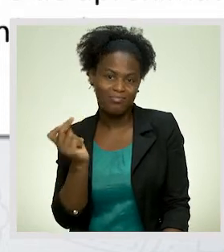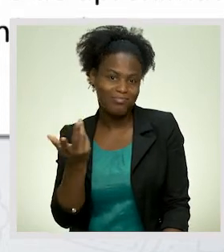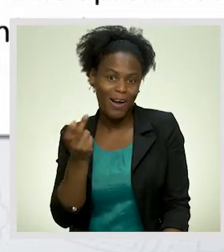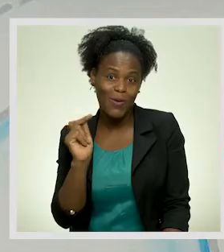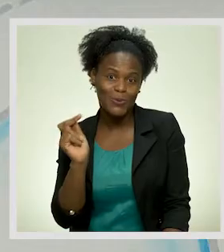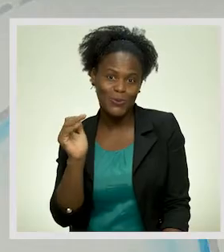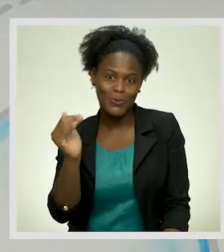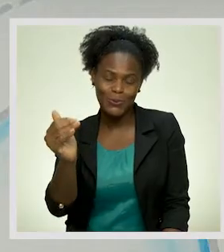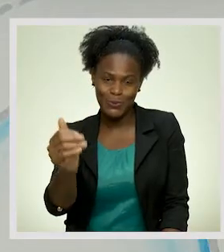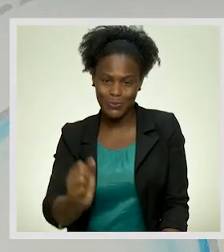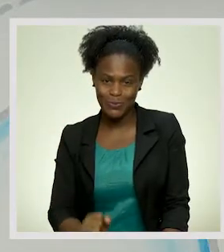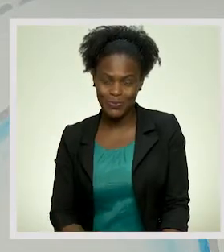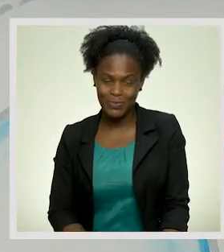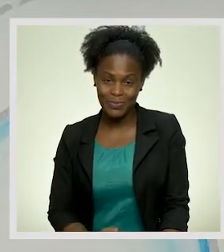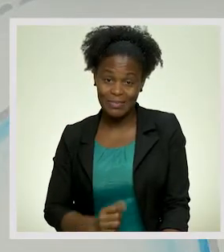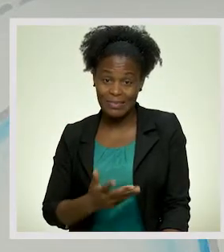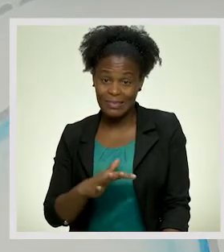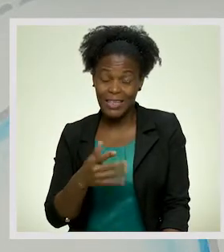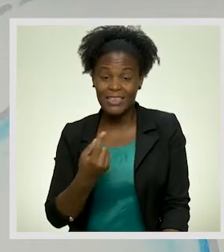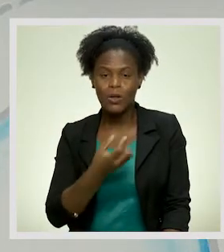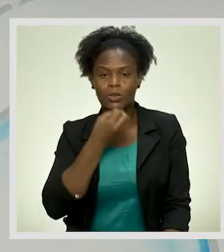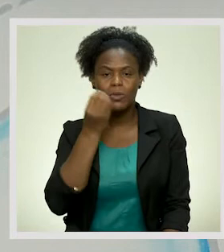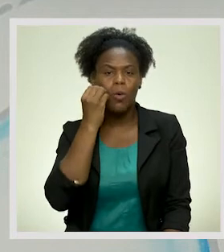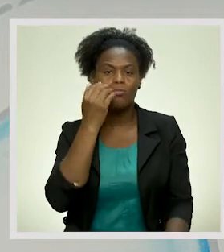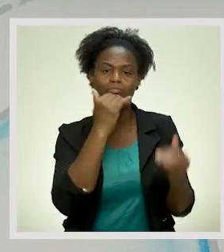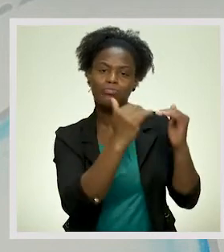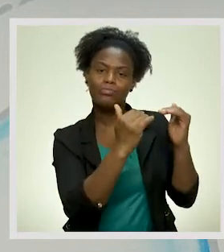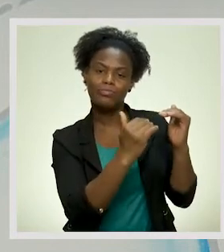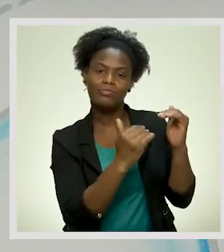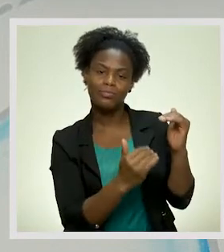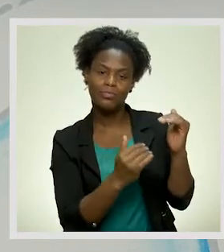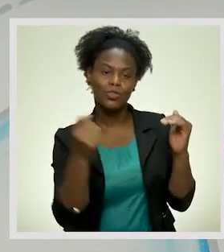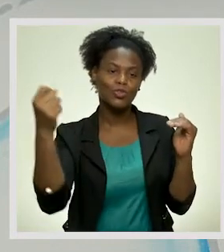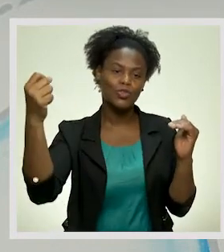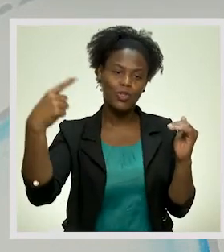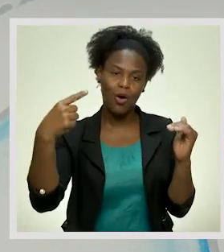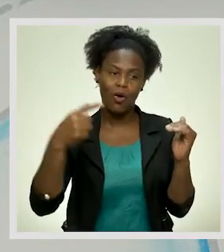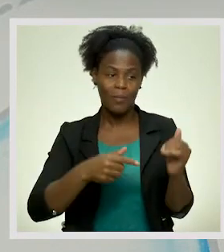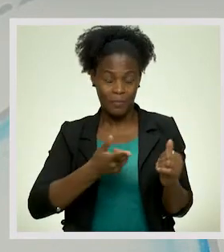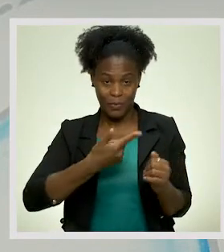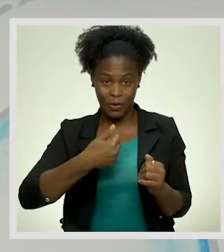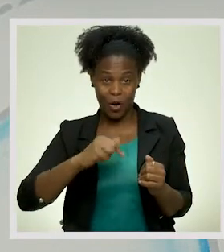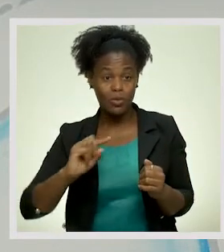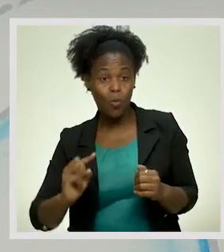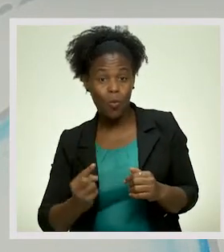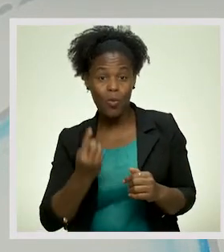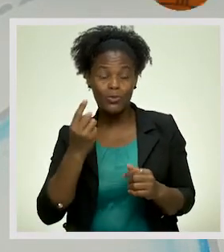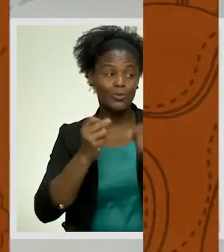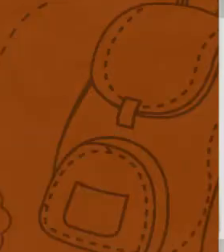anos. São as características do Sol, a nossa única